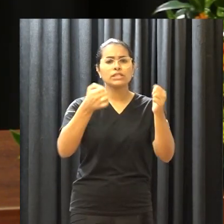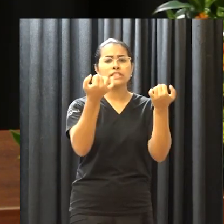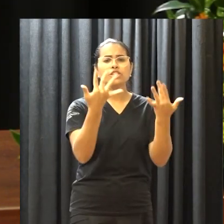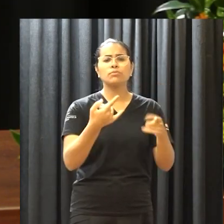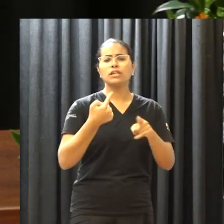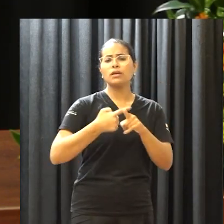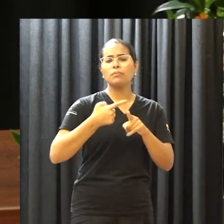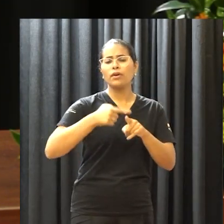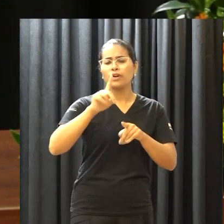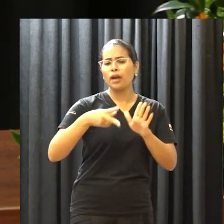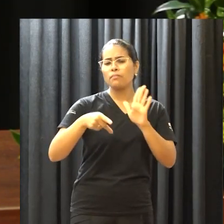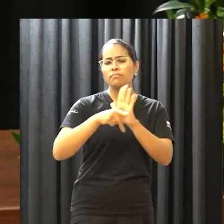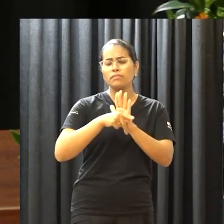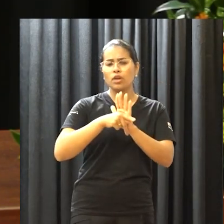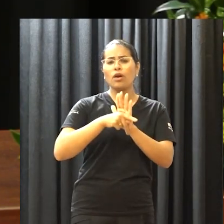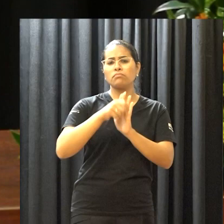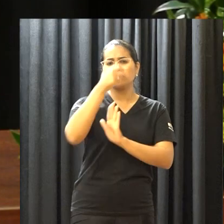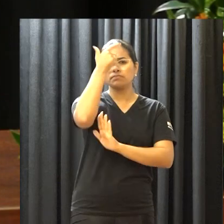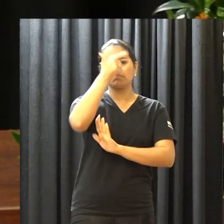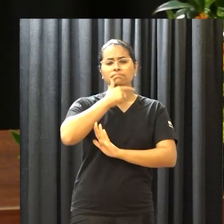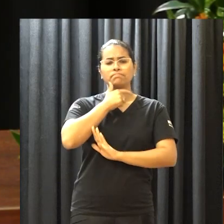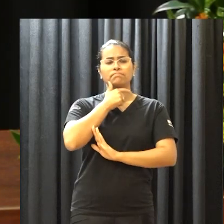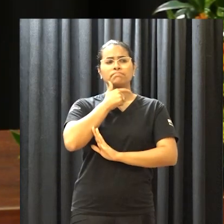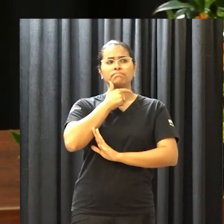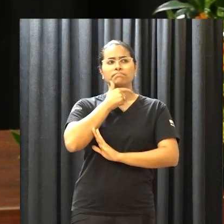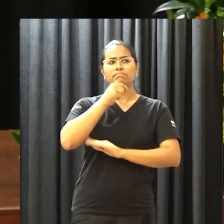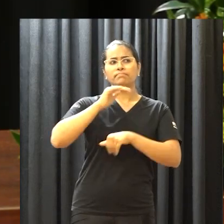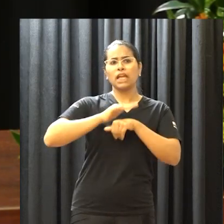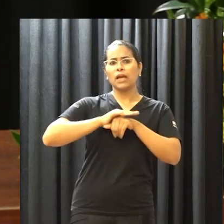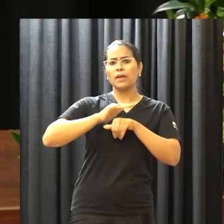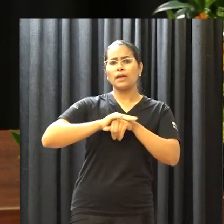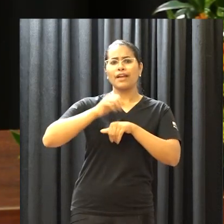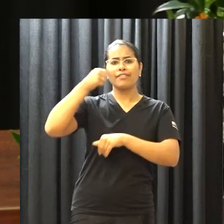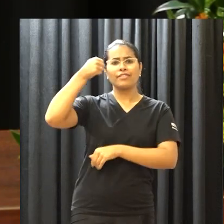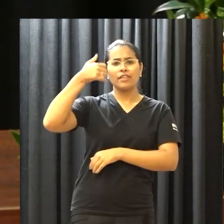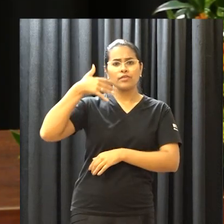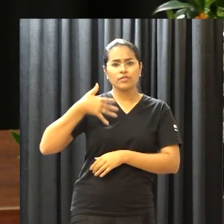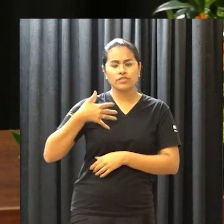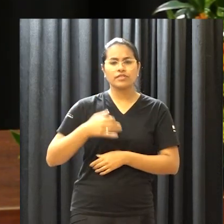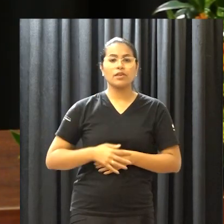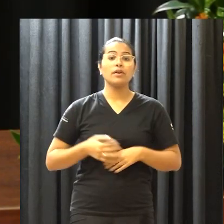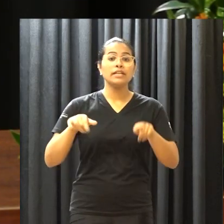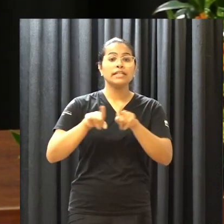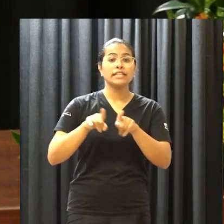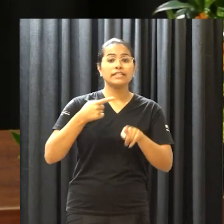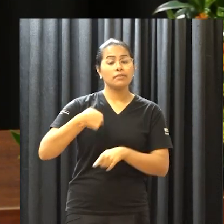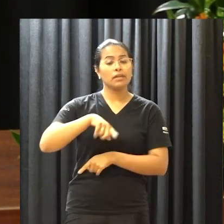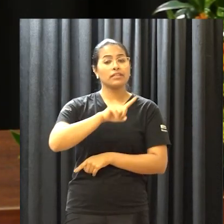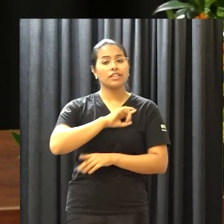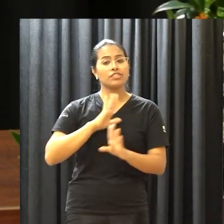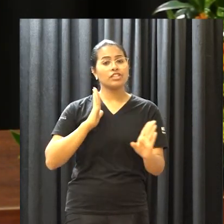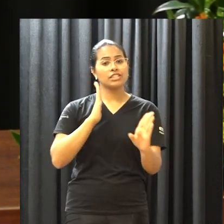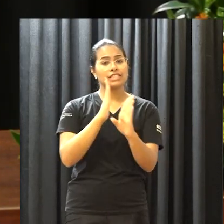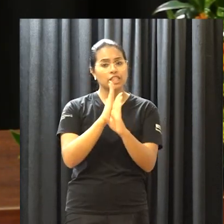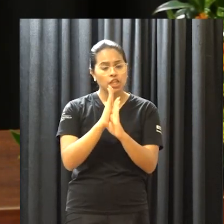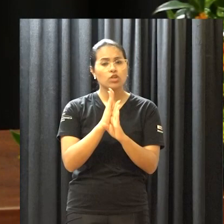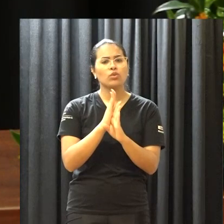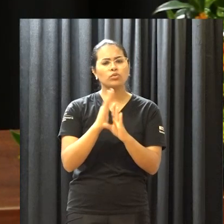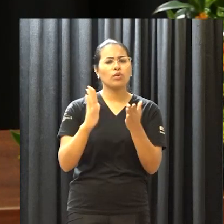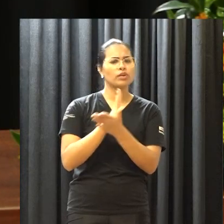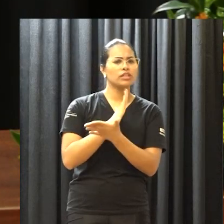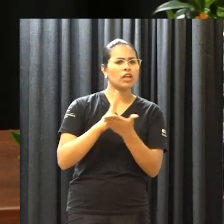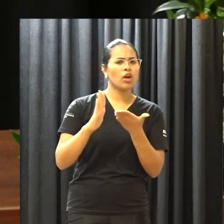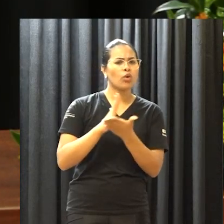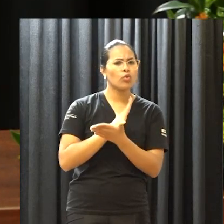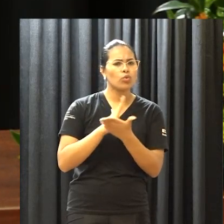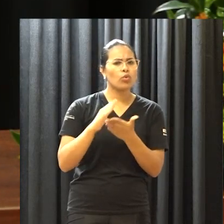autorretrato, mas também por meio de objetos, porque quando a gente se encontrou presencialmente no campus da UF, em algumas oficinas, cada